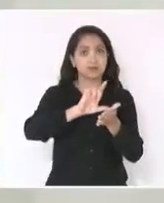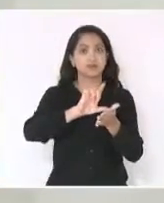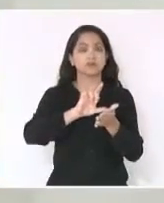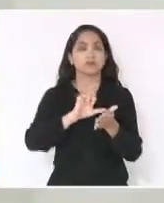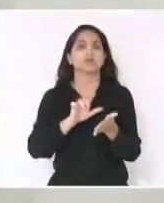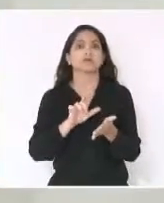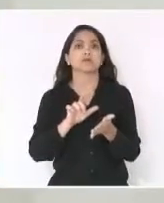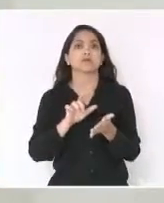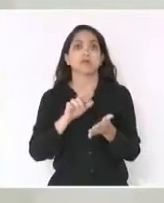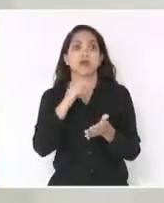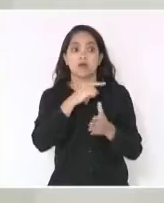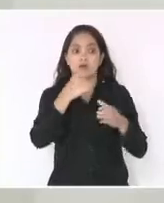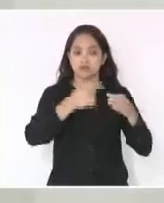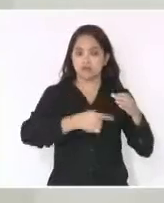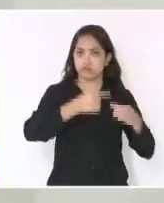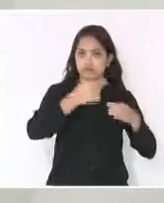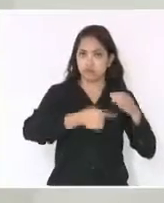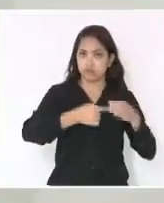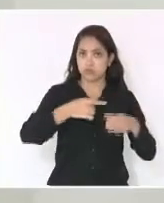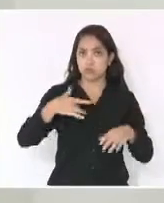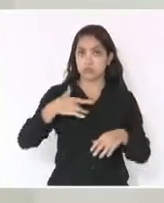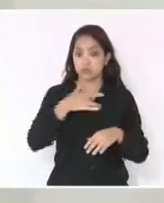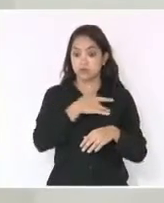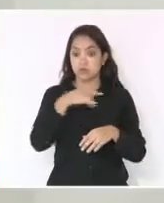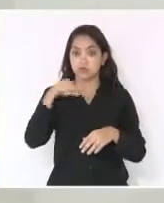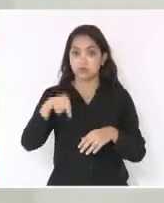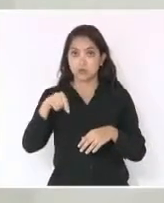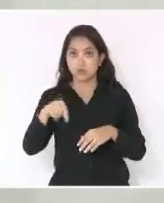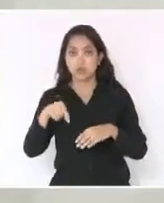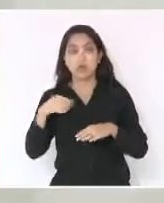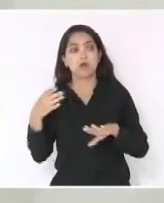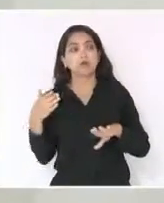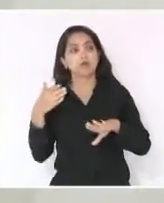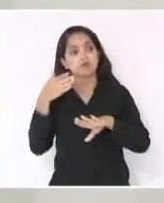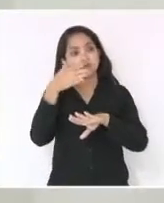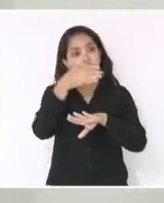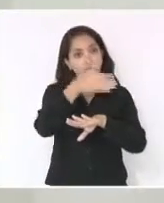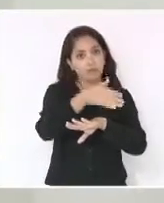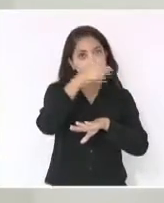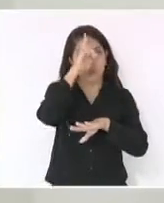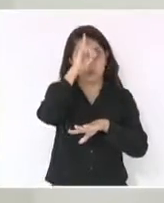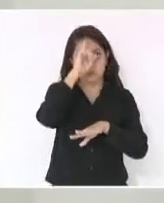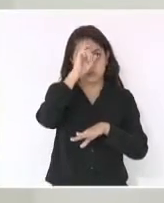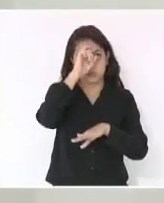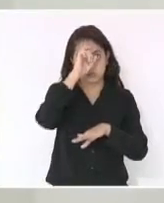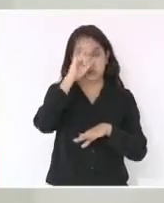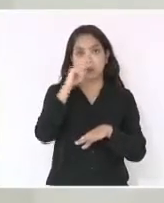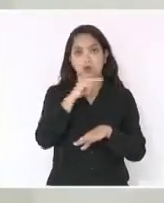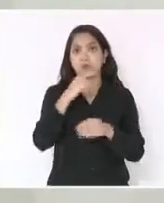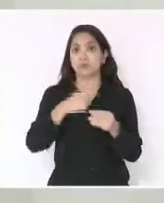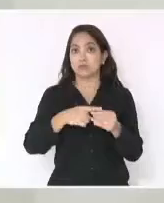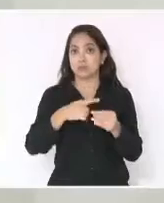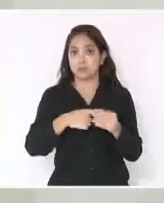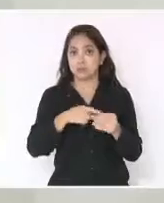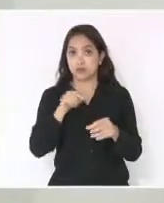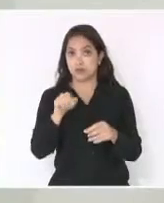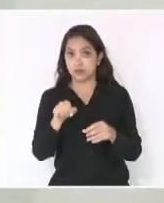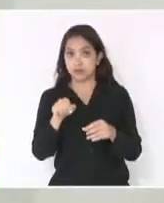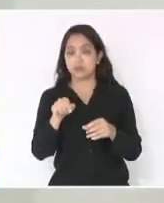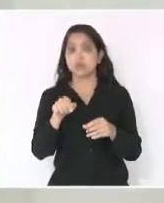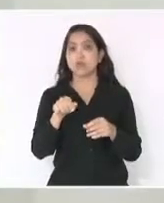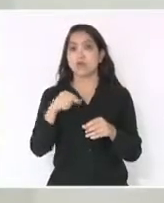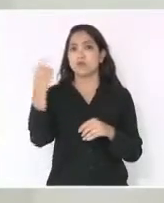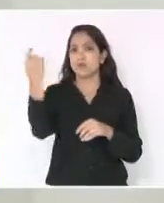da comissão de saúde da casa fizemos uma visita ao hospital de lindóia do sul o primeiro